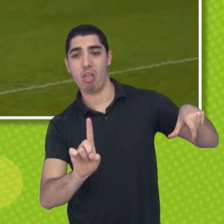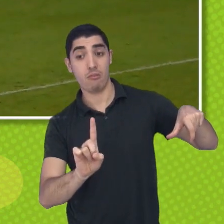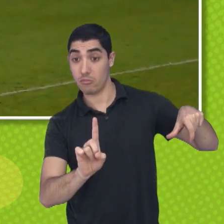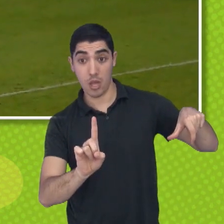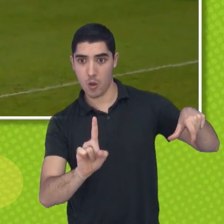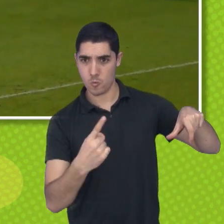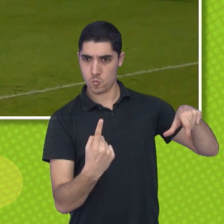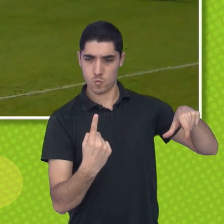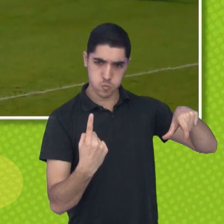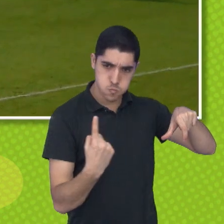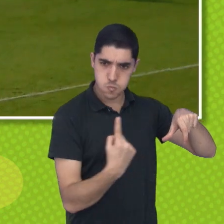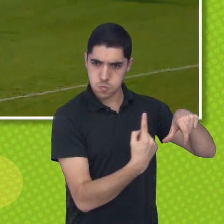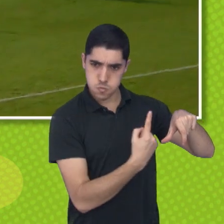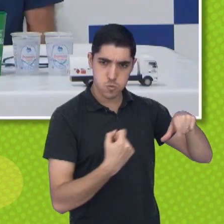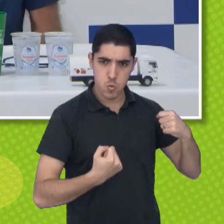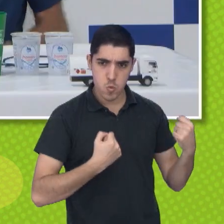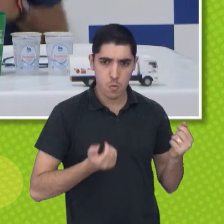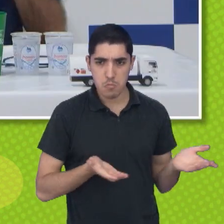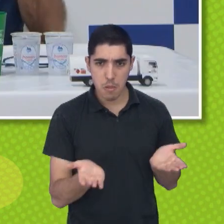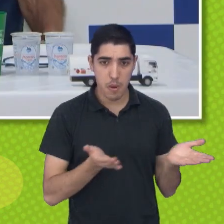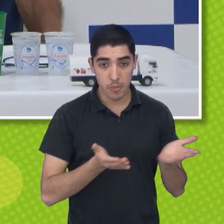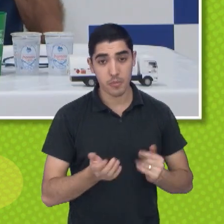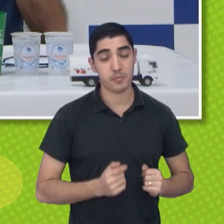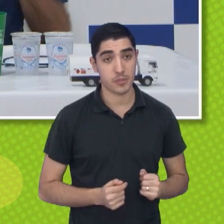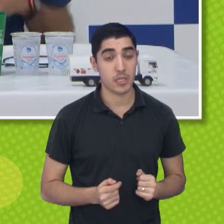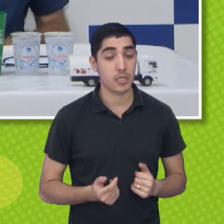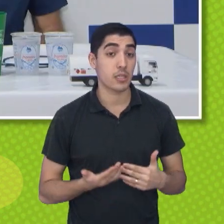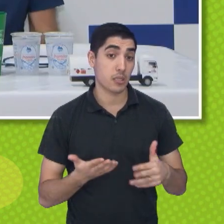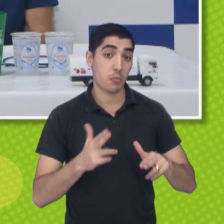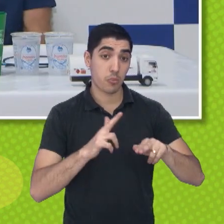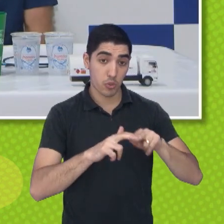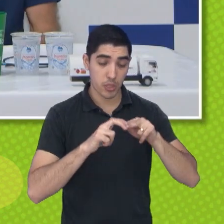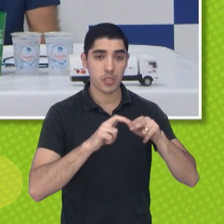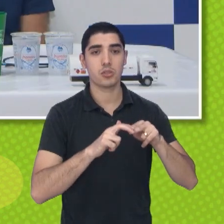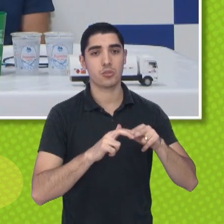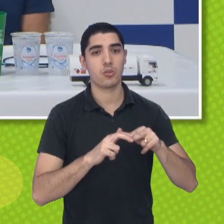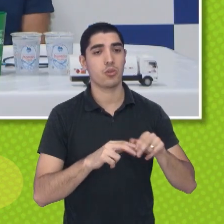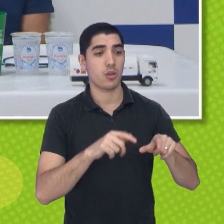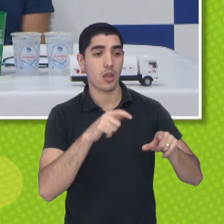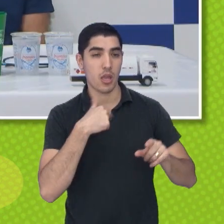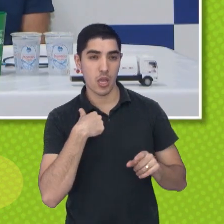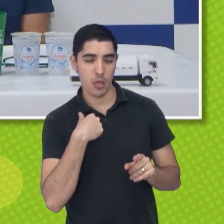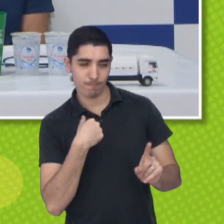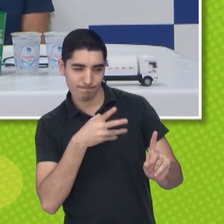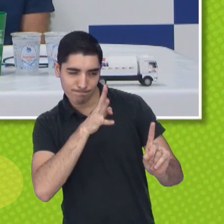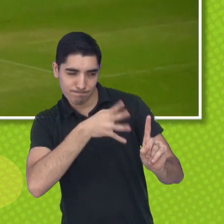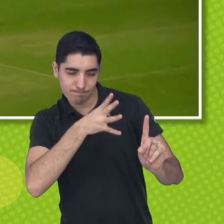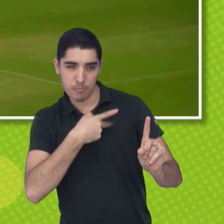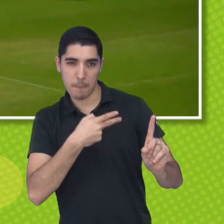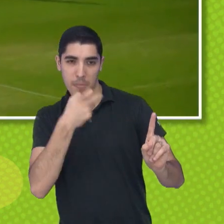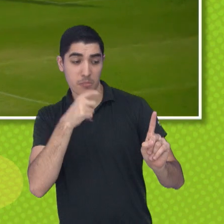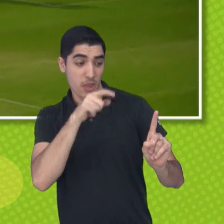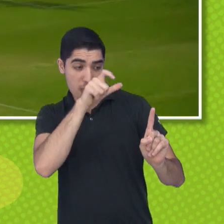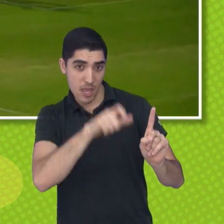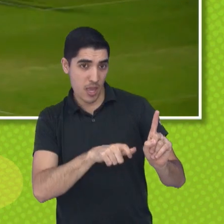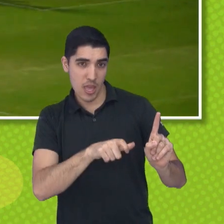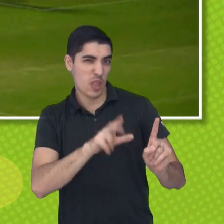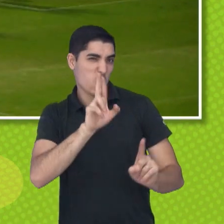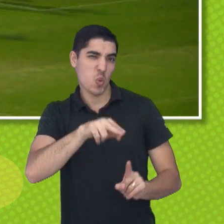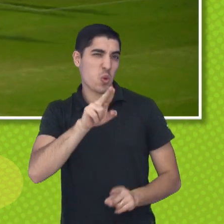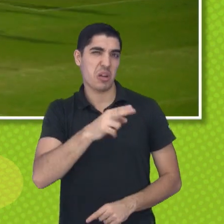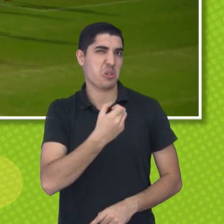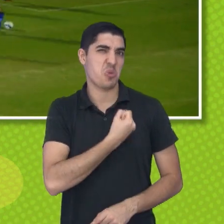é um jogador que sempre tive isso como analogia dele profissional. O Franco nunca vai ser um jogador nota 4,